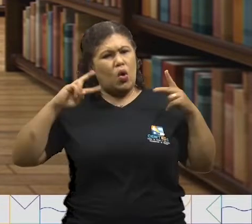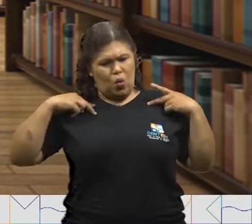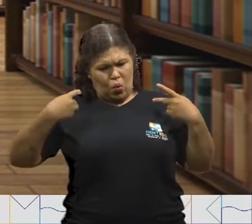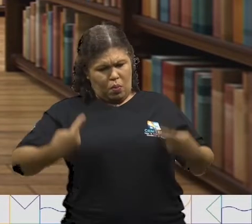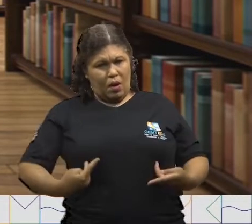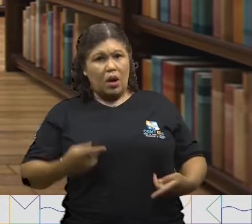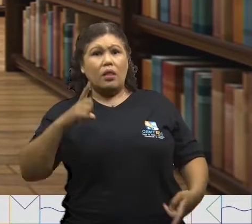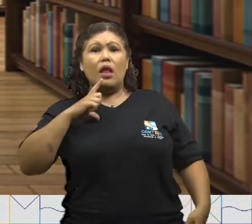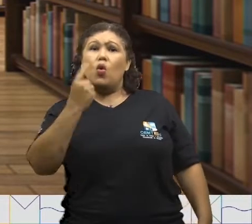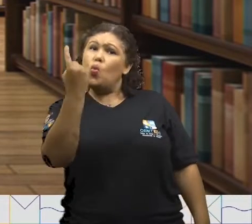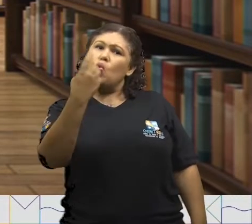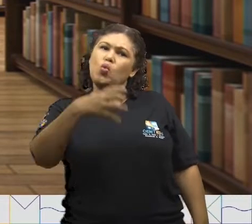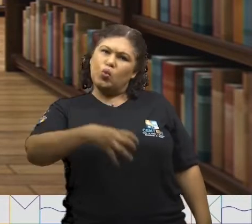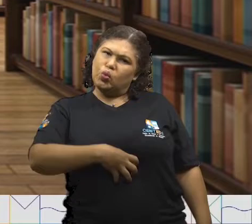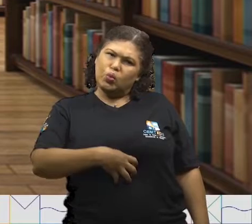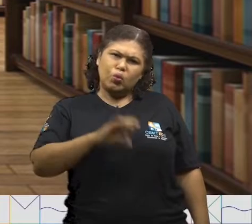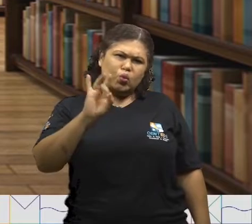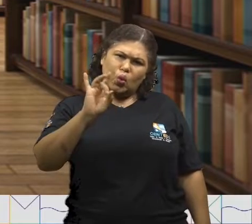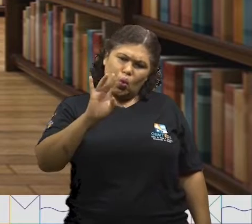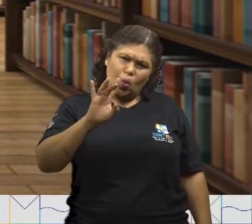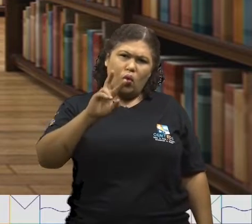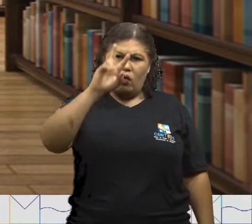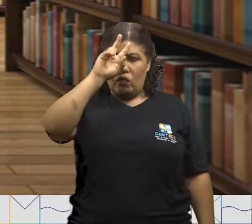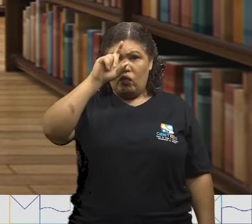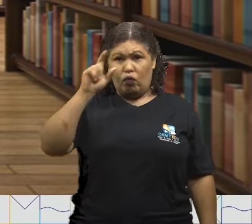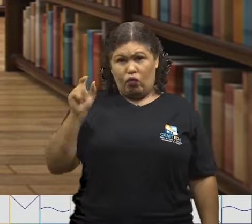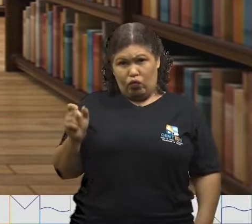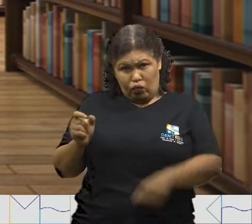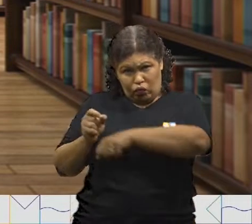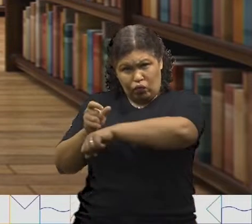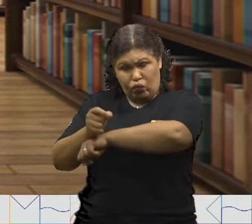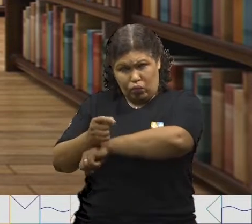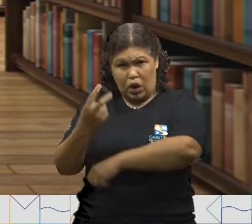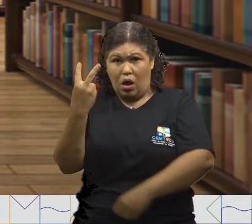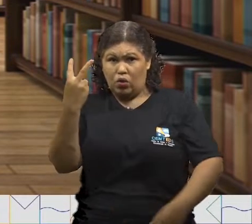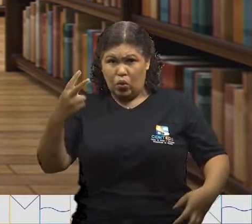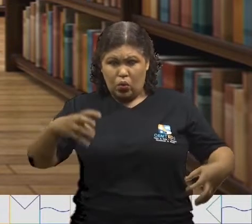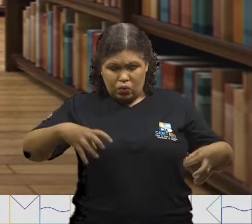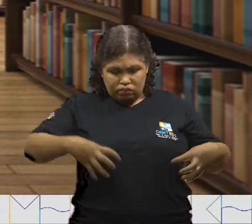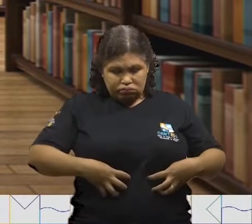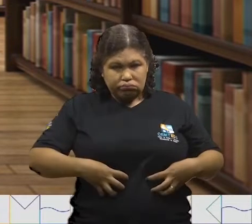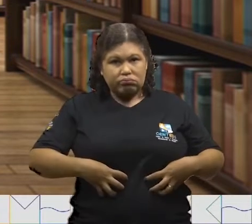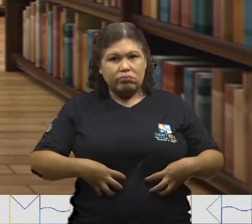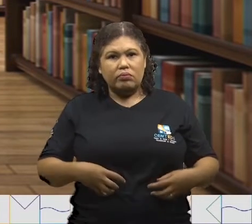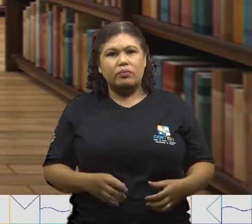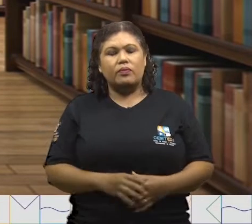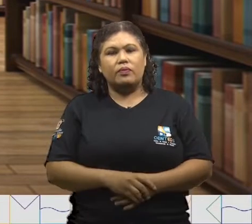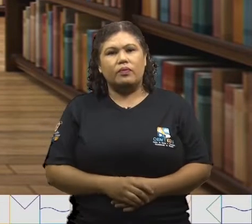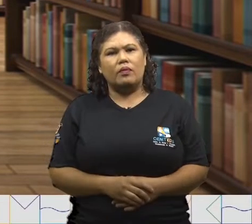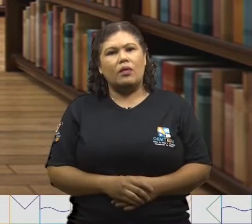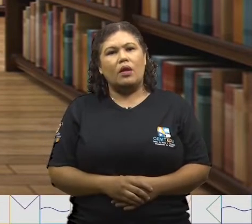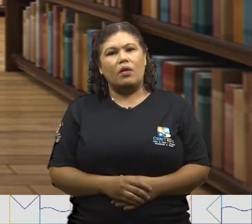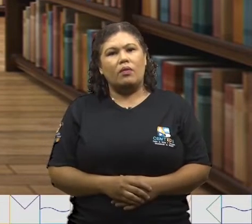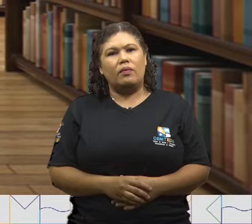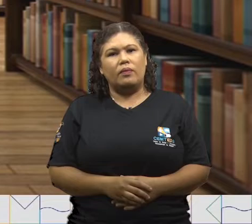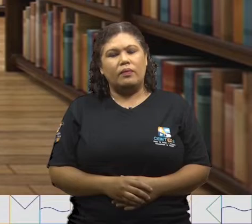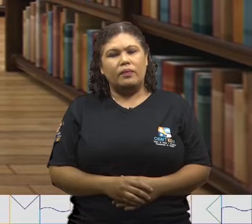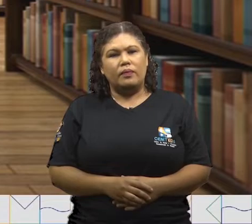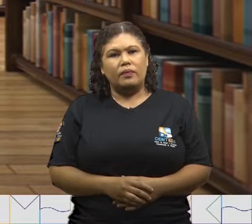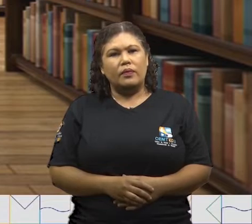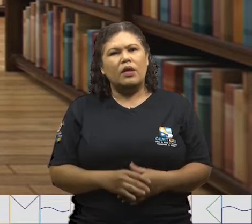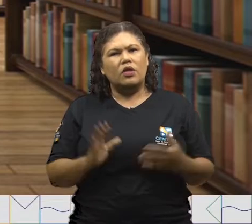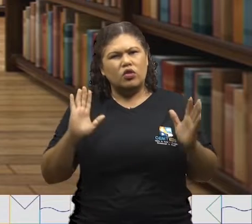1. Vamos escrever essa curiosidade no nosso mural, mas lembrando que ela já está